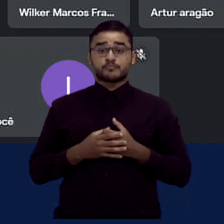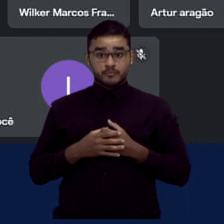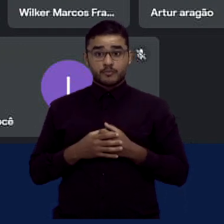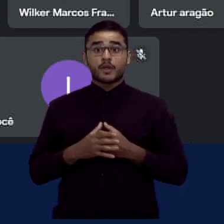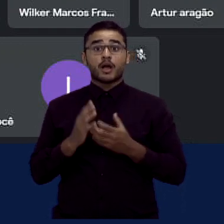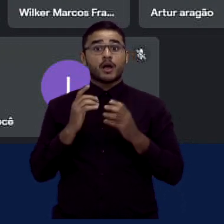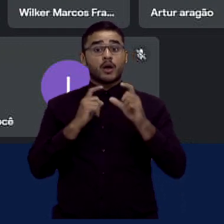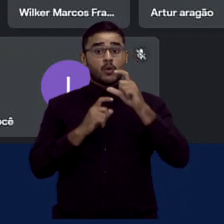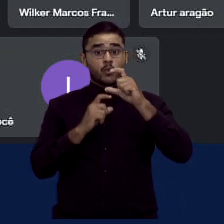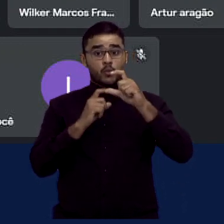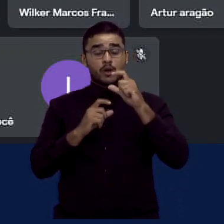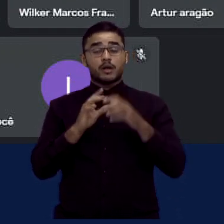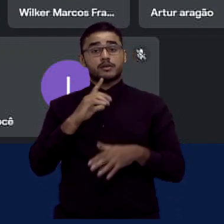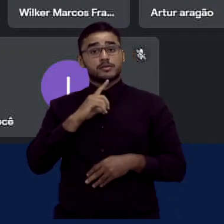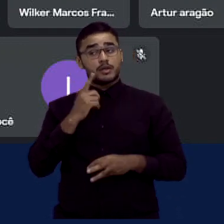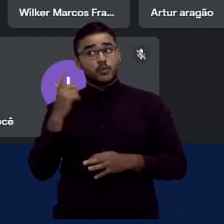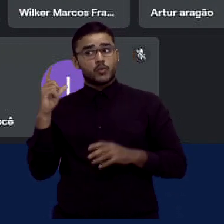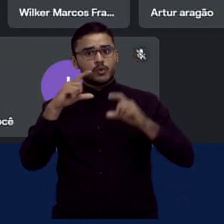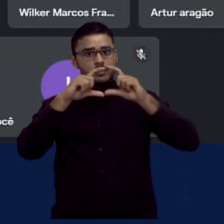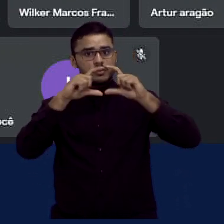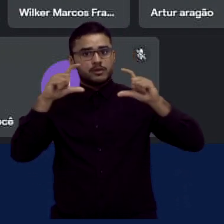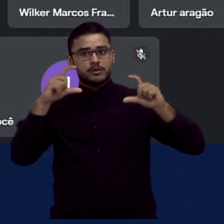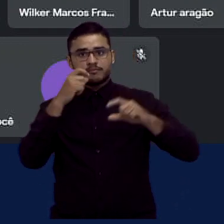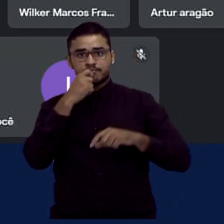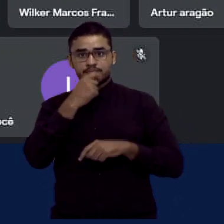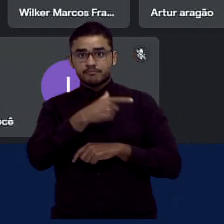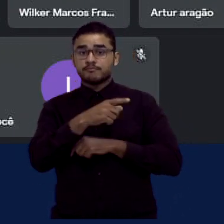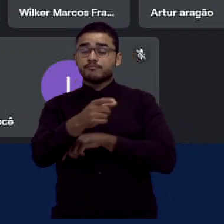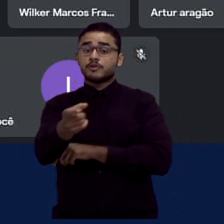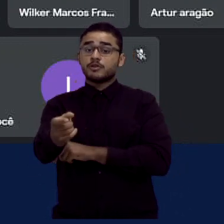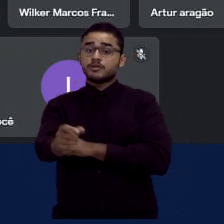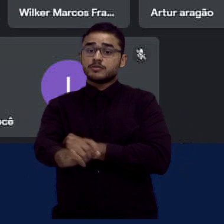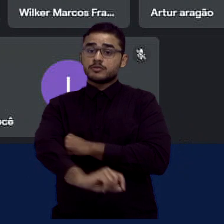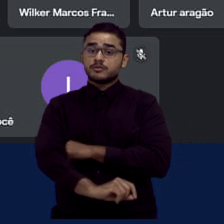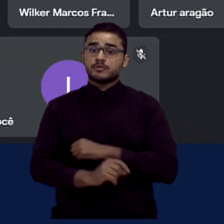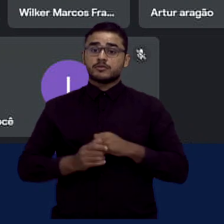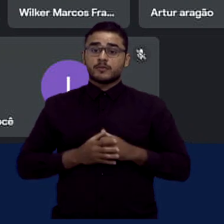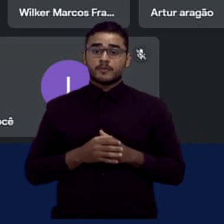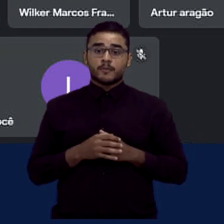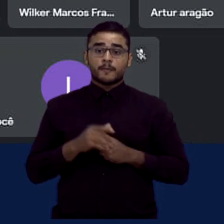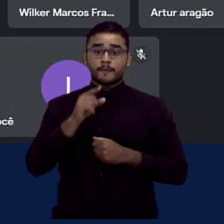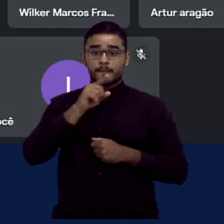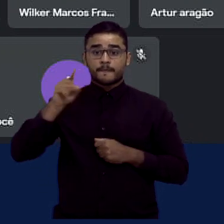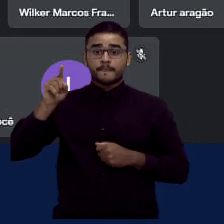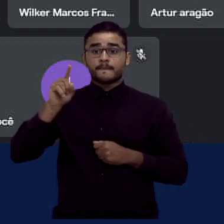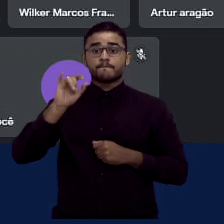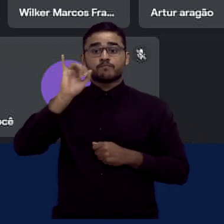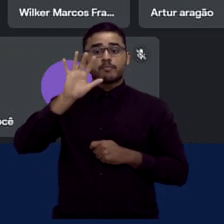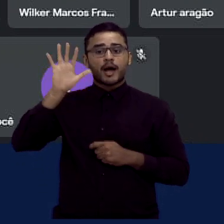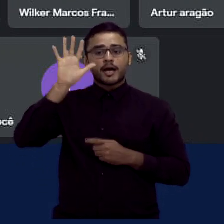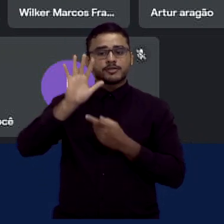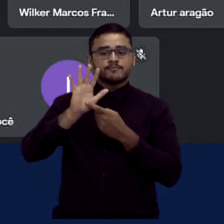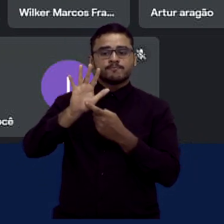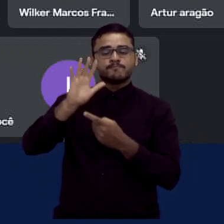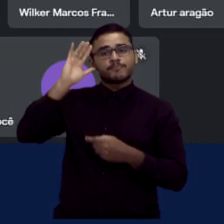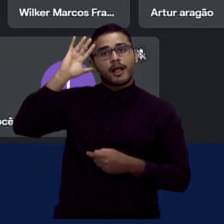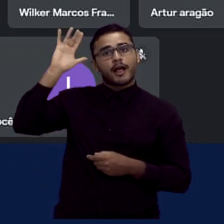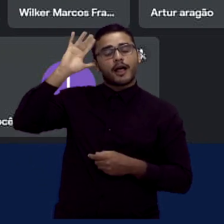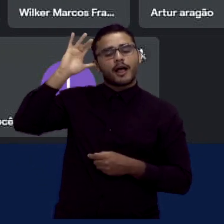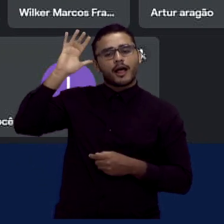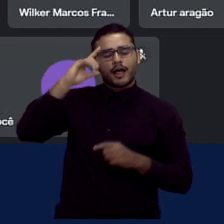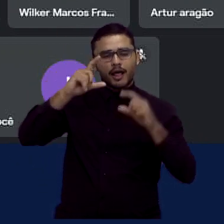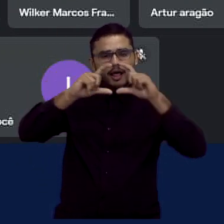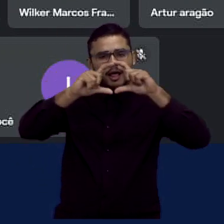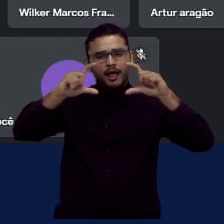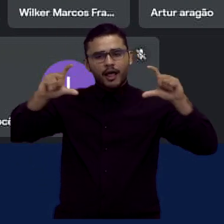comentando com uma amiga sobre isso. A tirinha, ela é um texto imagético que ele é tão